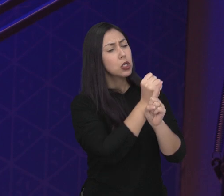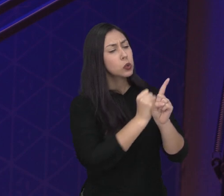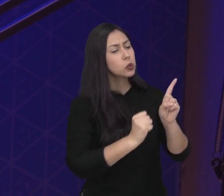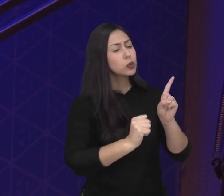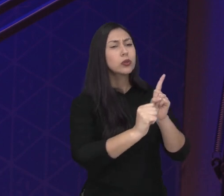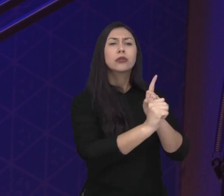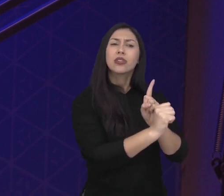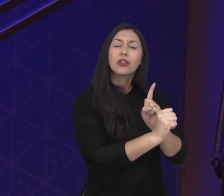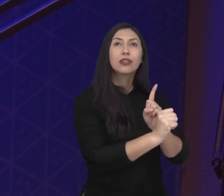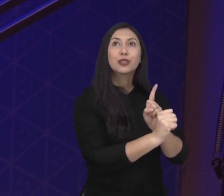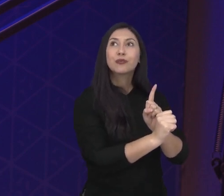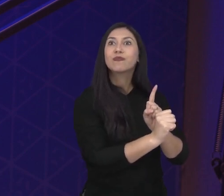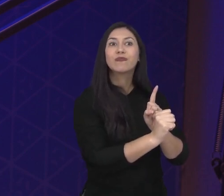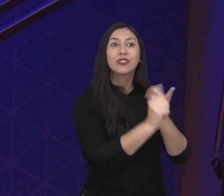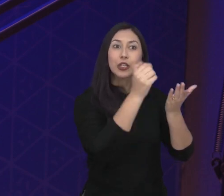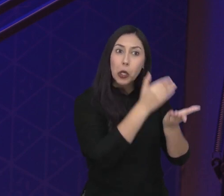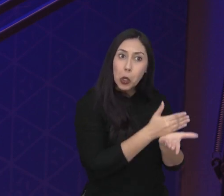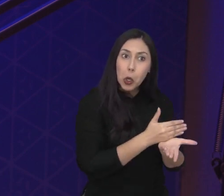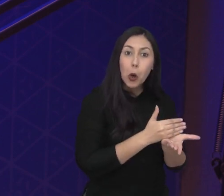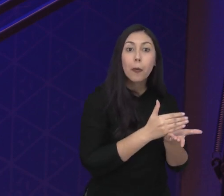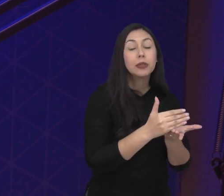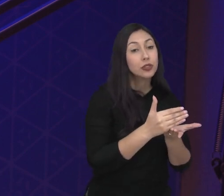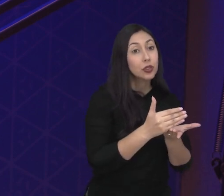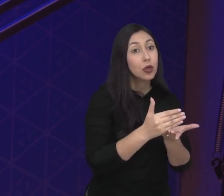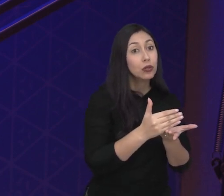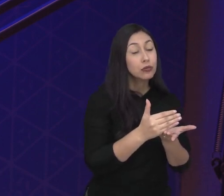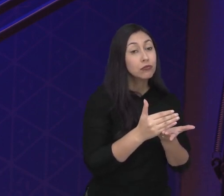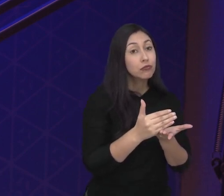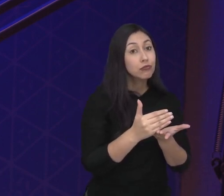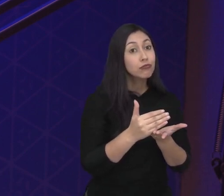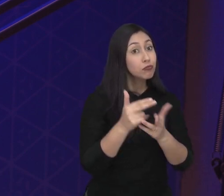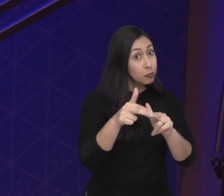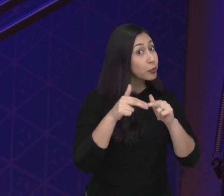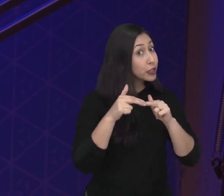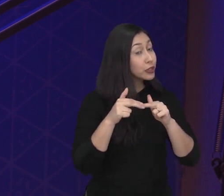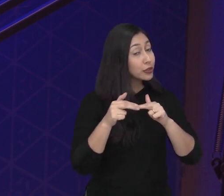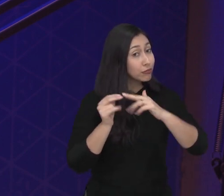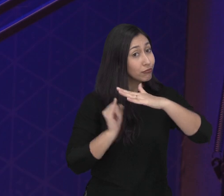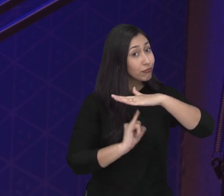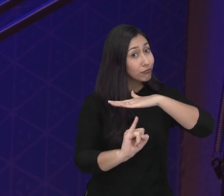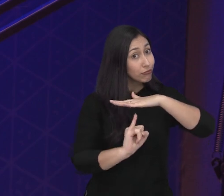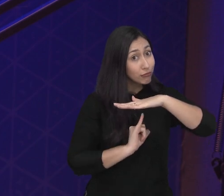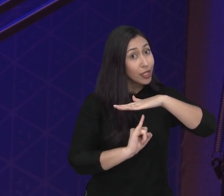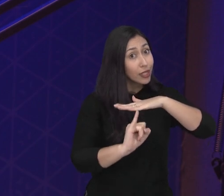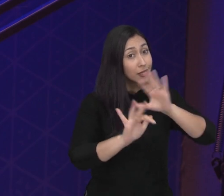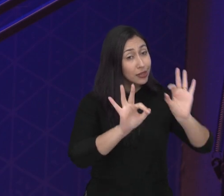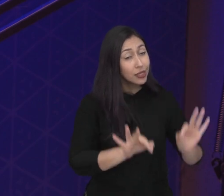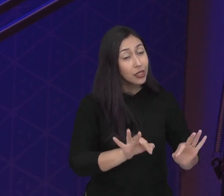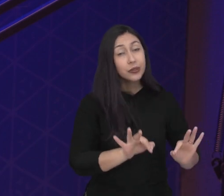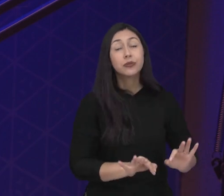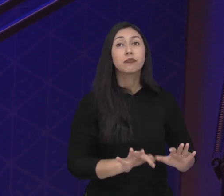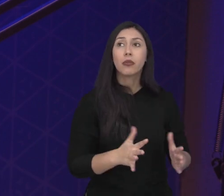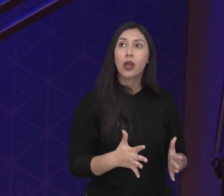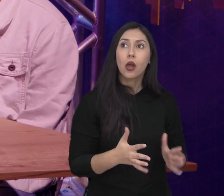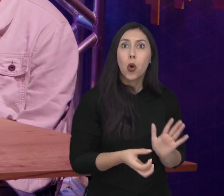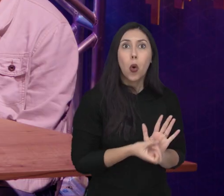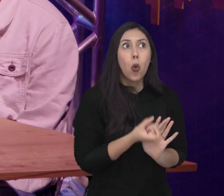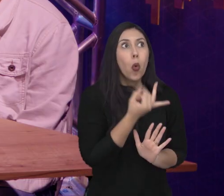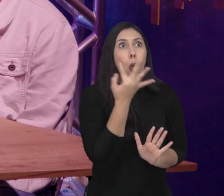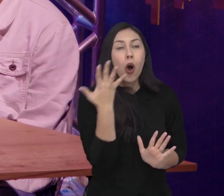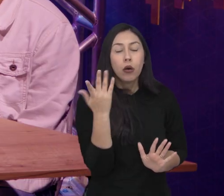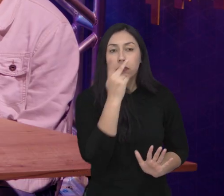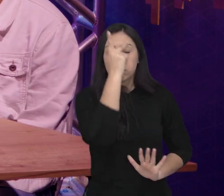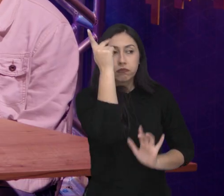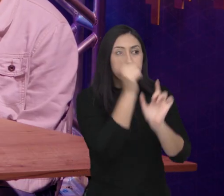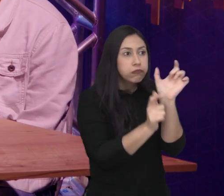foi praticamente fundada por conta dos imigrantes, Se a gente for parar para pensar na quantidade de